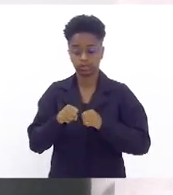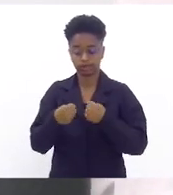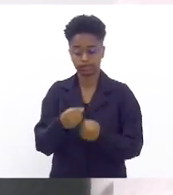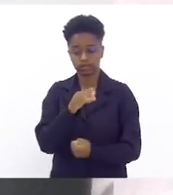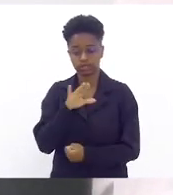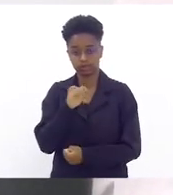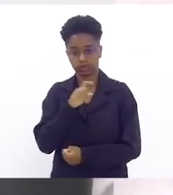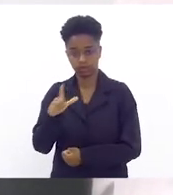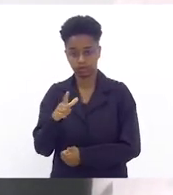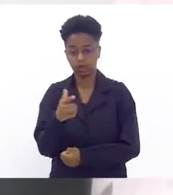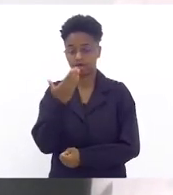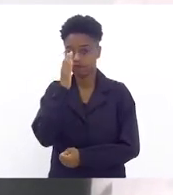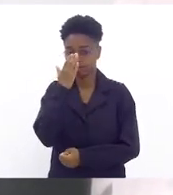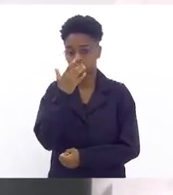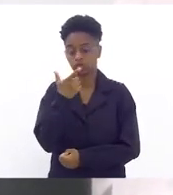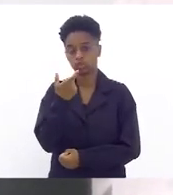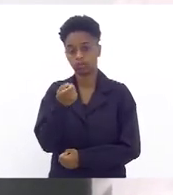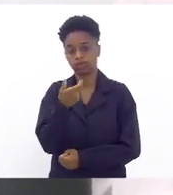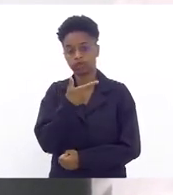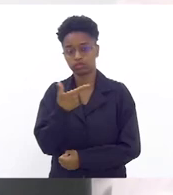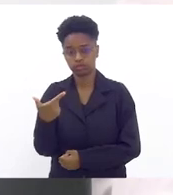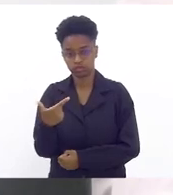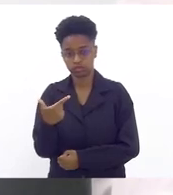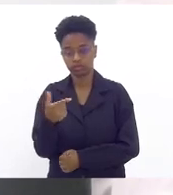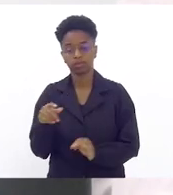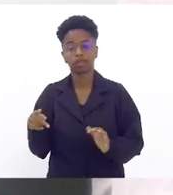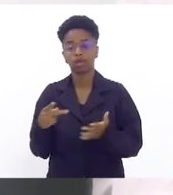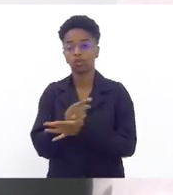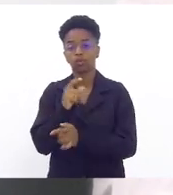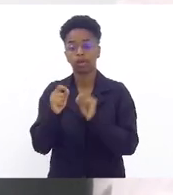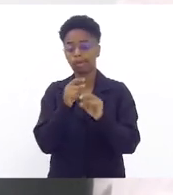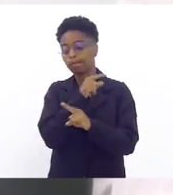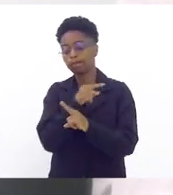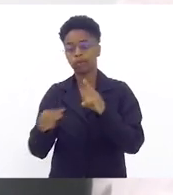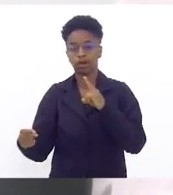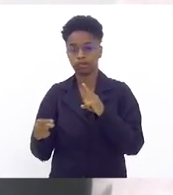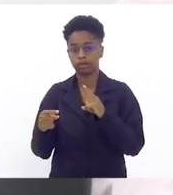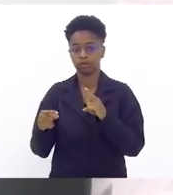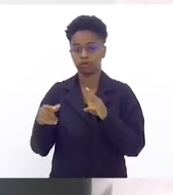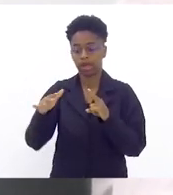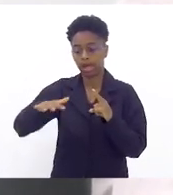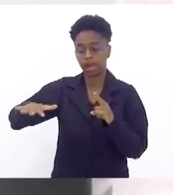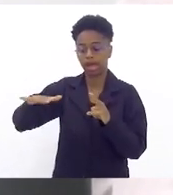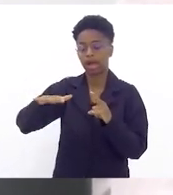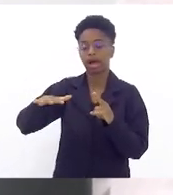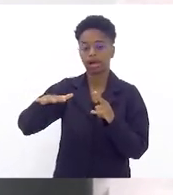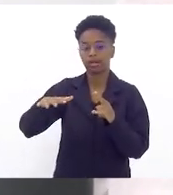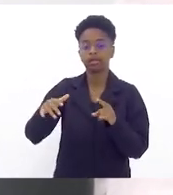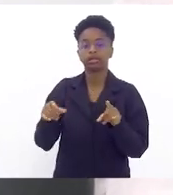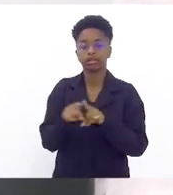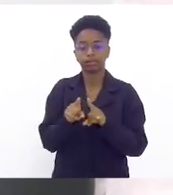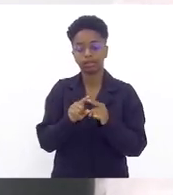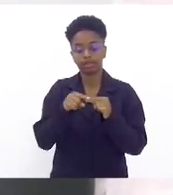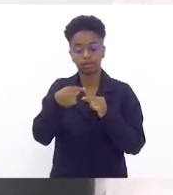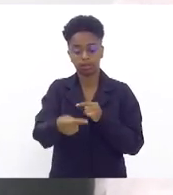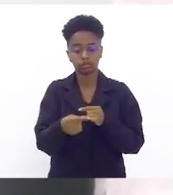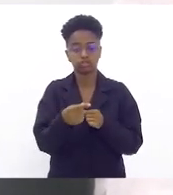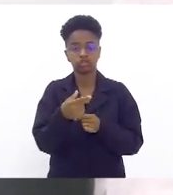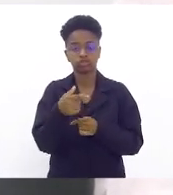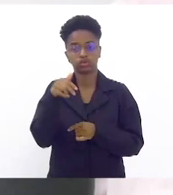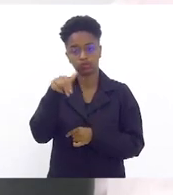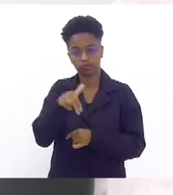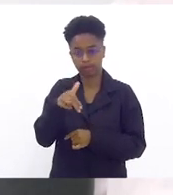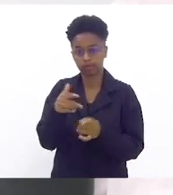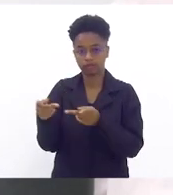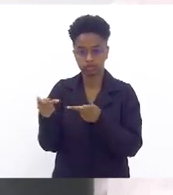em fevereiro de 2022 quando foi feita a interdição da sacada do Casarão e numa outra visita em novembro de 2022